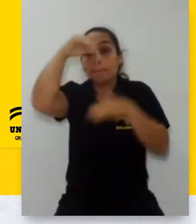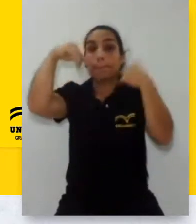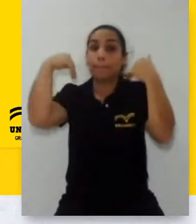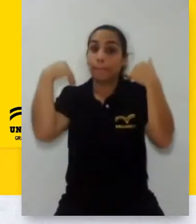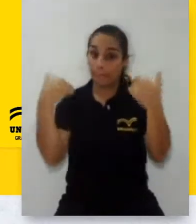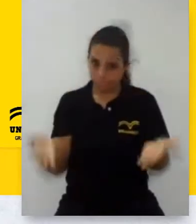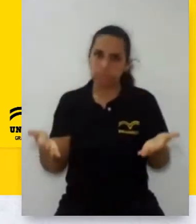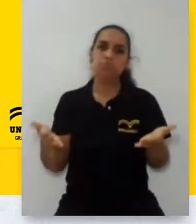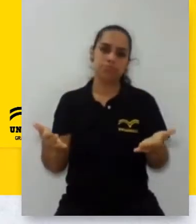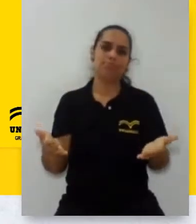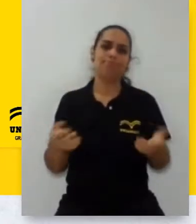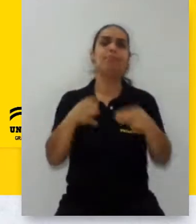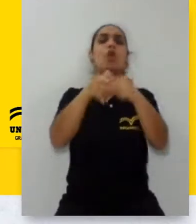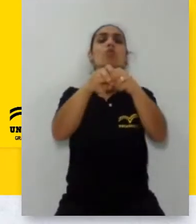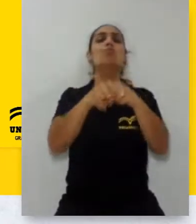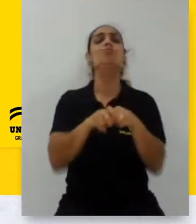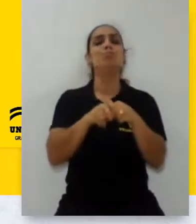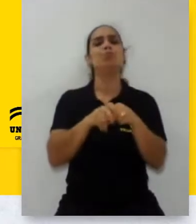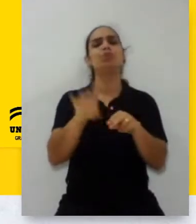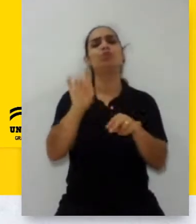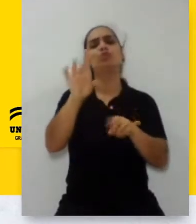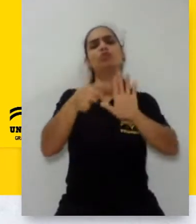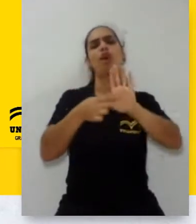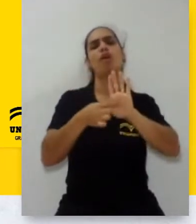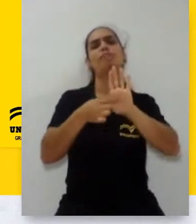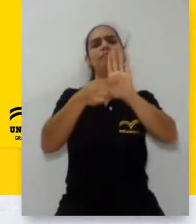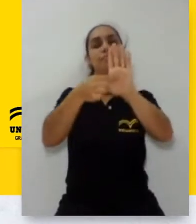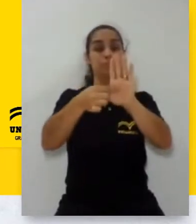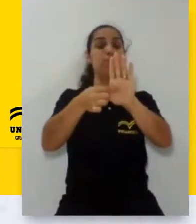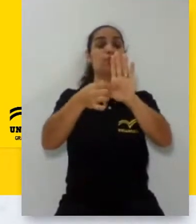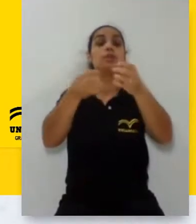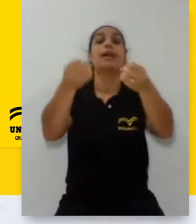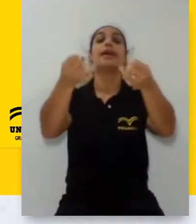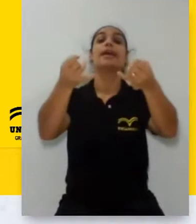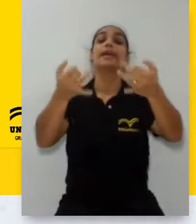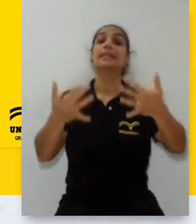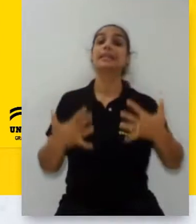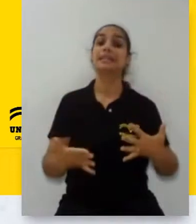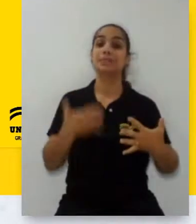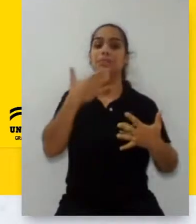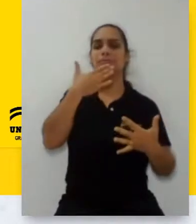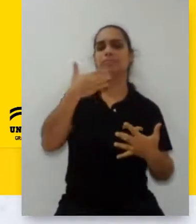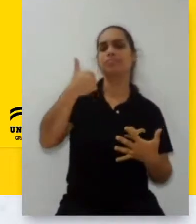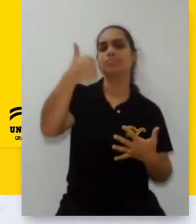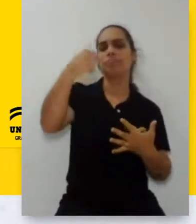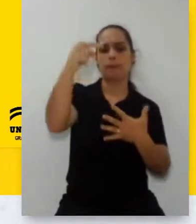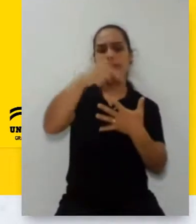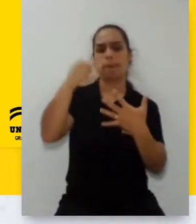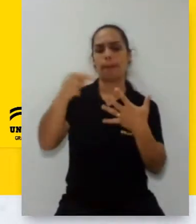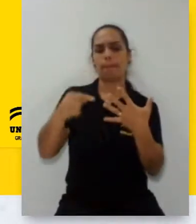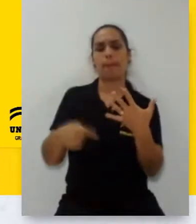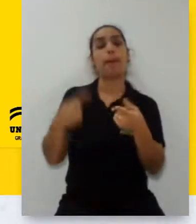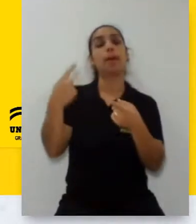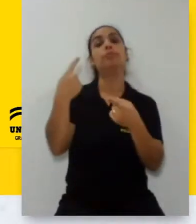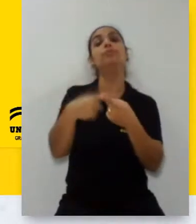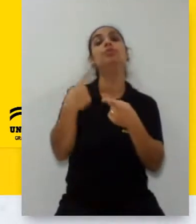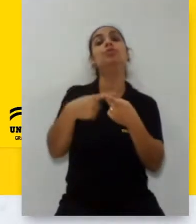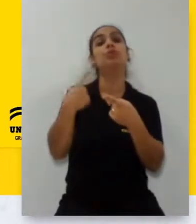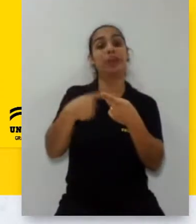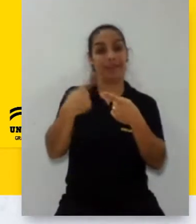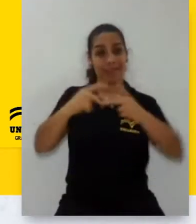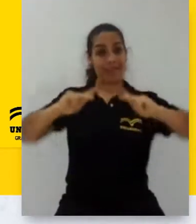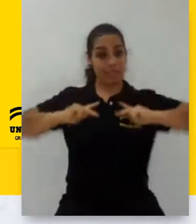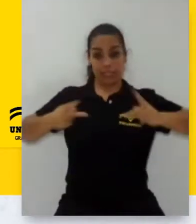falar um pouquinho para vocês de como são essas melhoras a nível de organismo, no ser humano, né? Para nós entendermos, então, quais